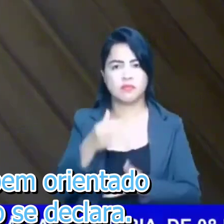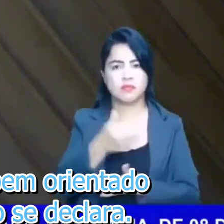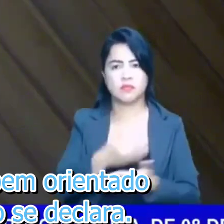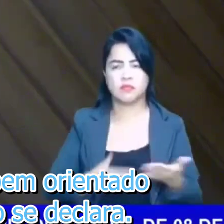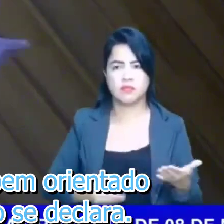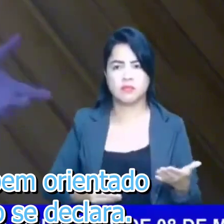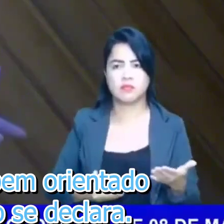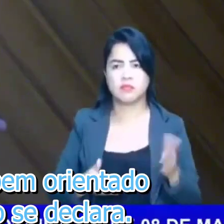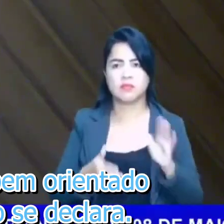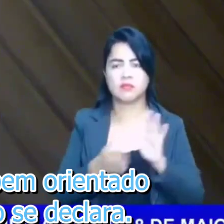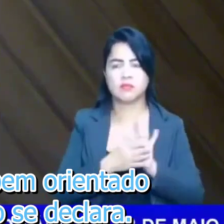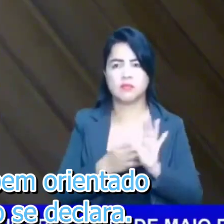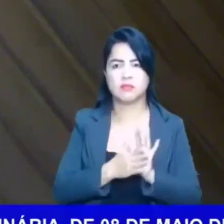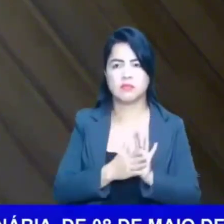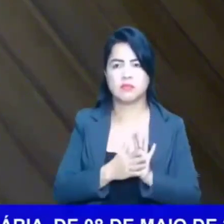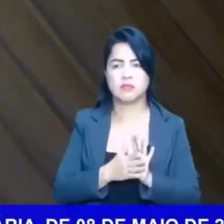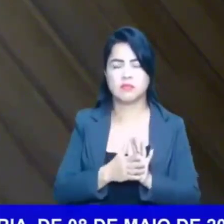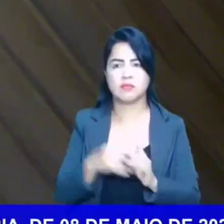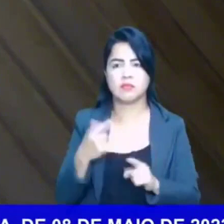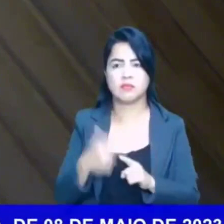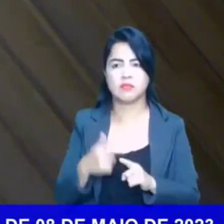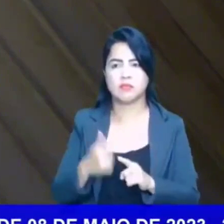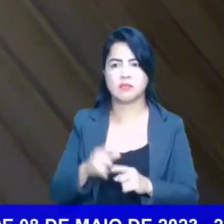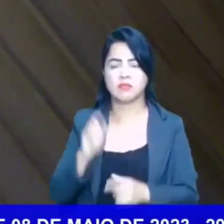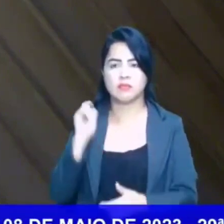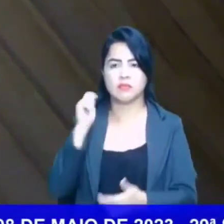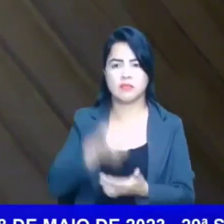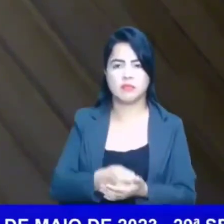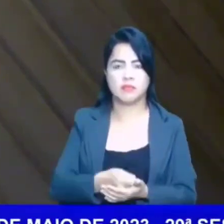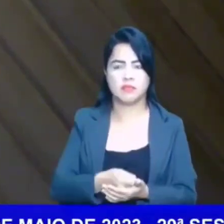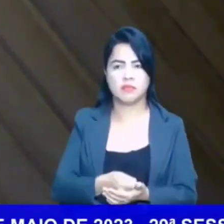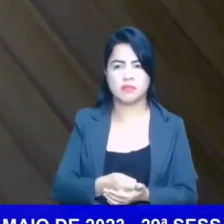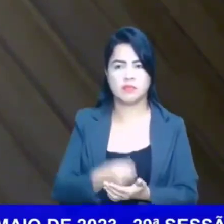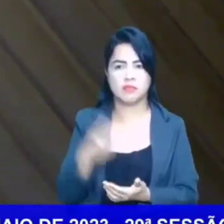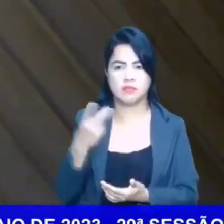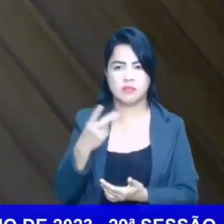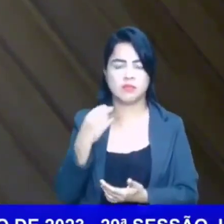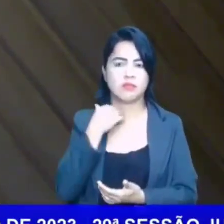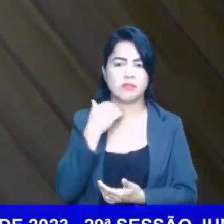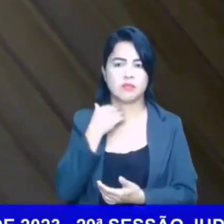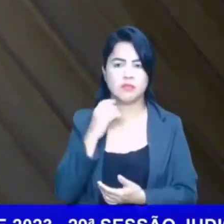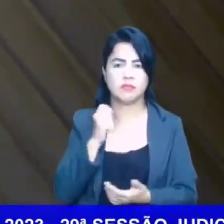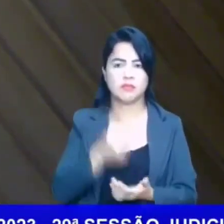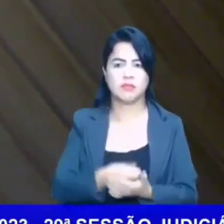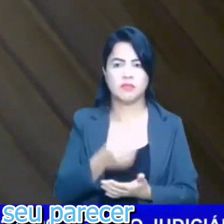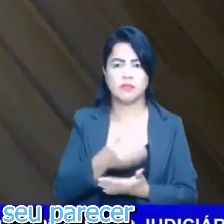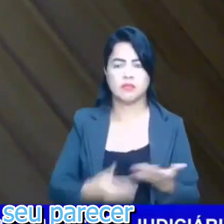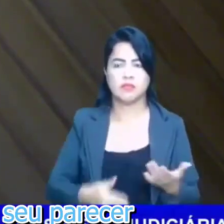contas, porque caixador não se declara. Quanto ao acórdão citado